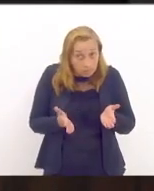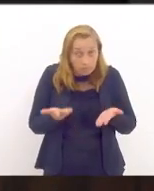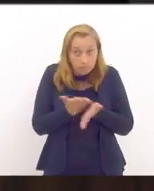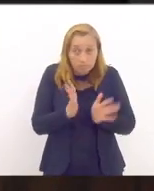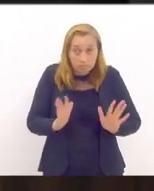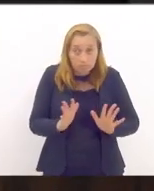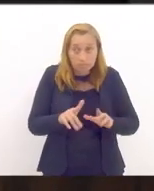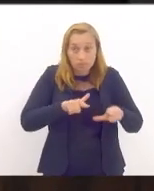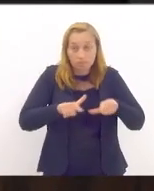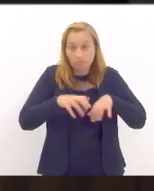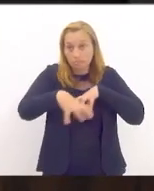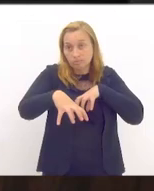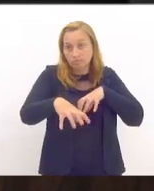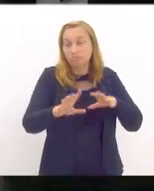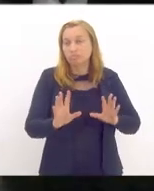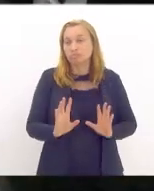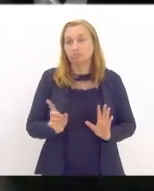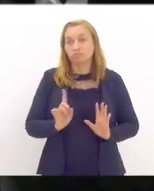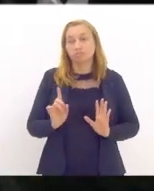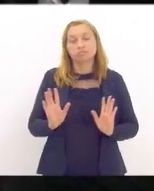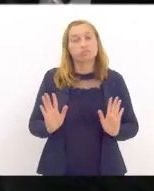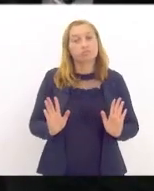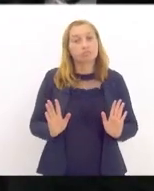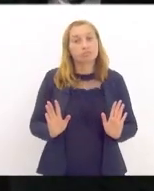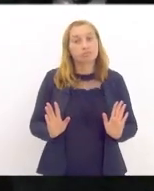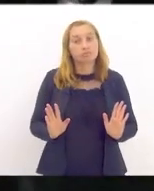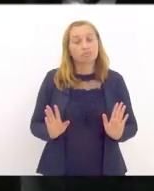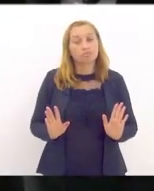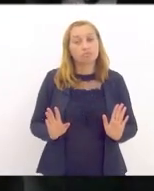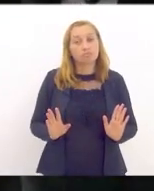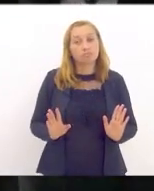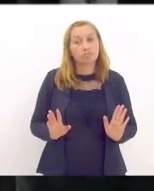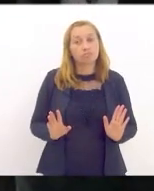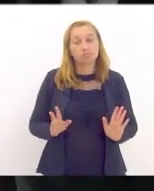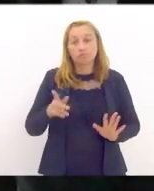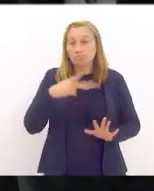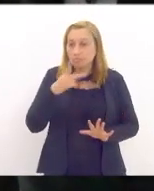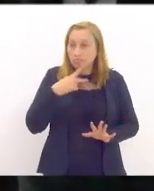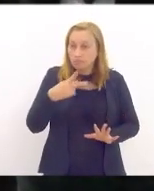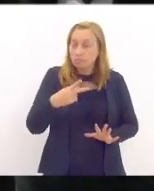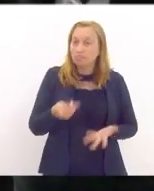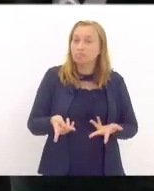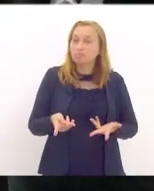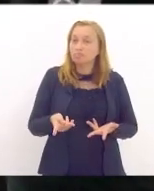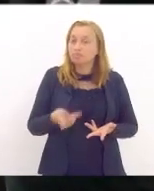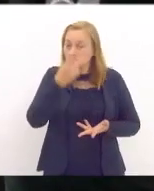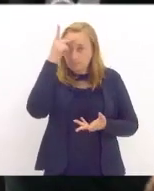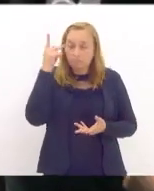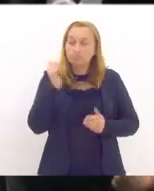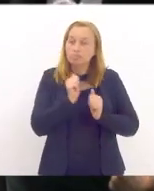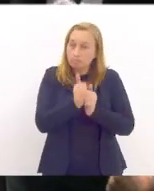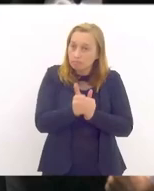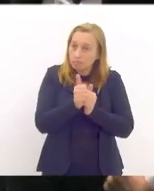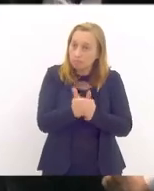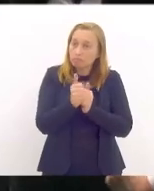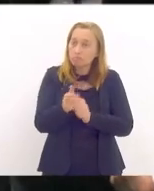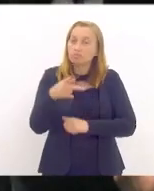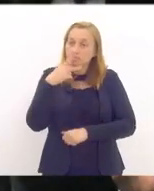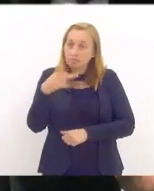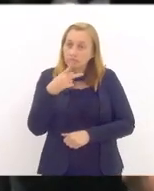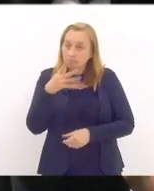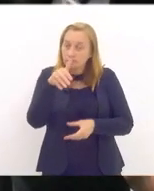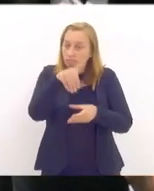com o trabalho remoto não porque o parecer tá sendo proferido de maneira oral e as pessoas podem acompanhar o parecer